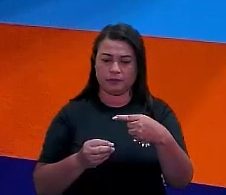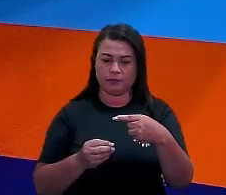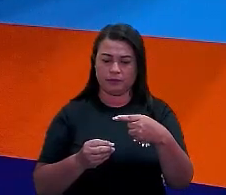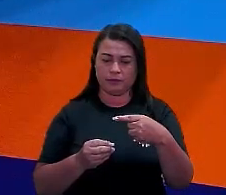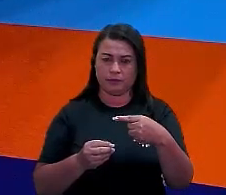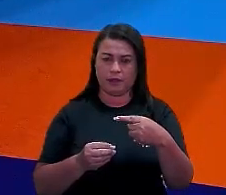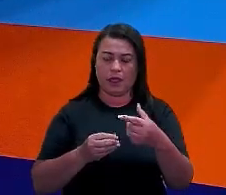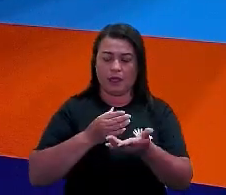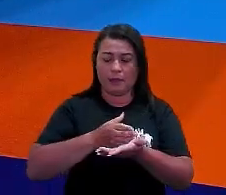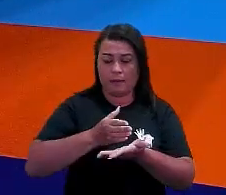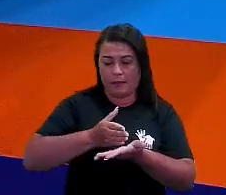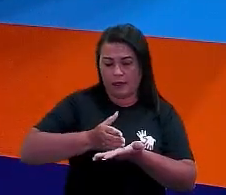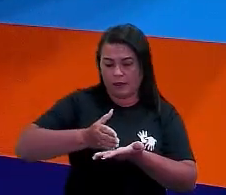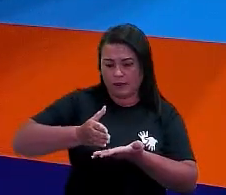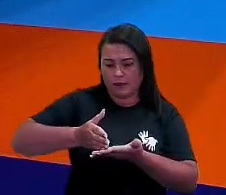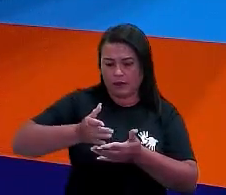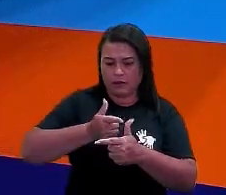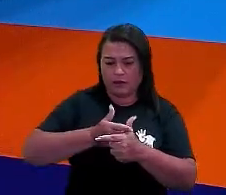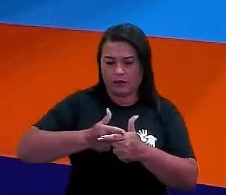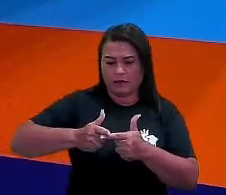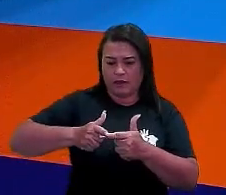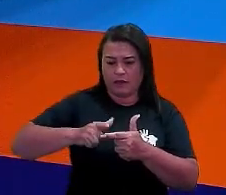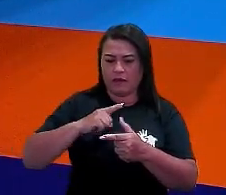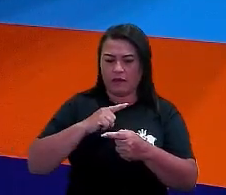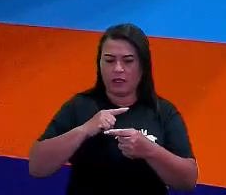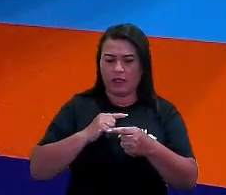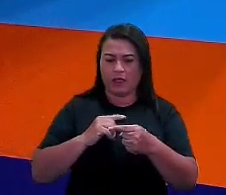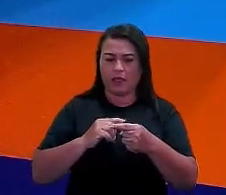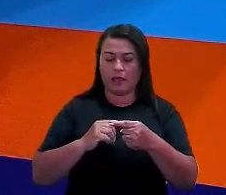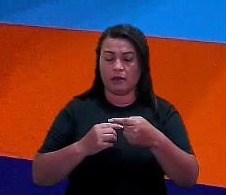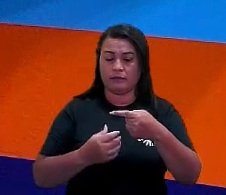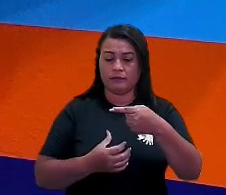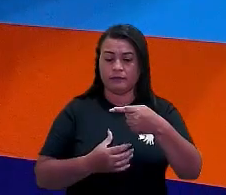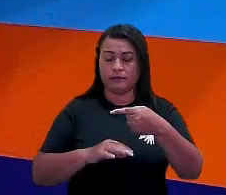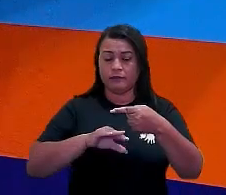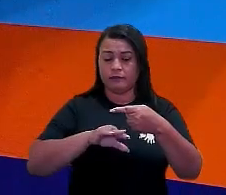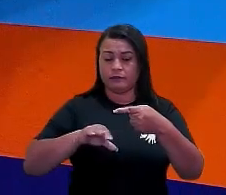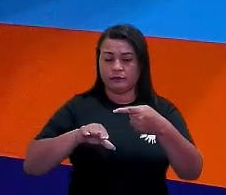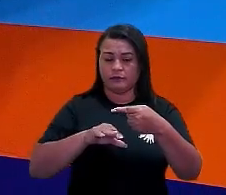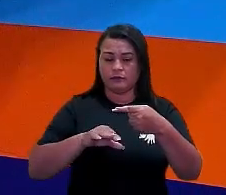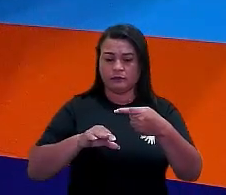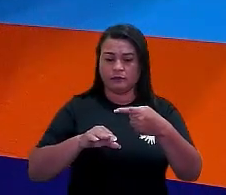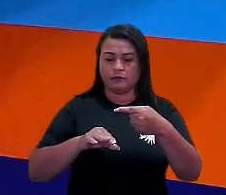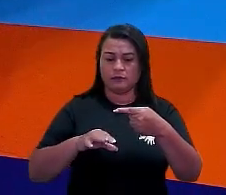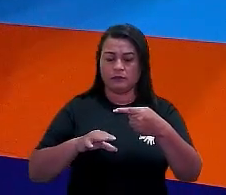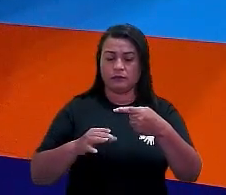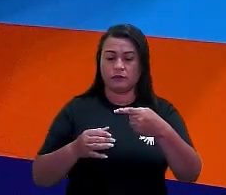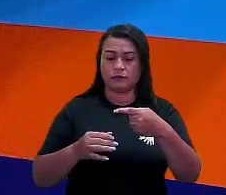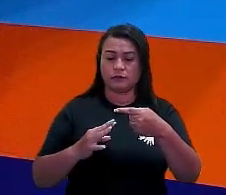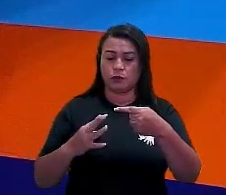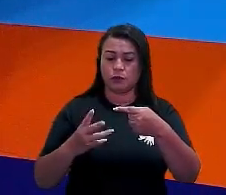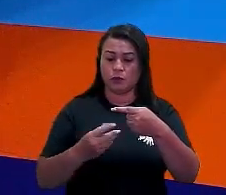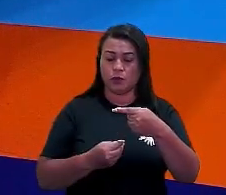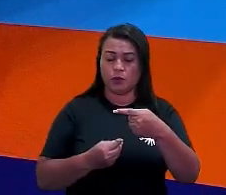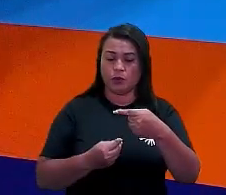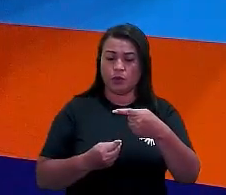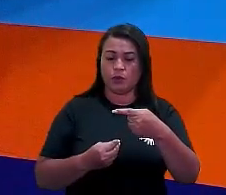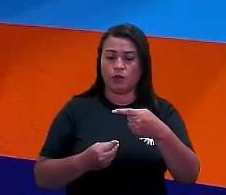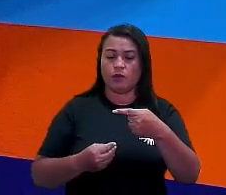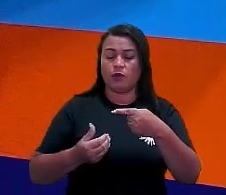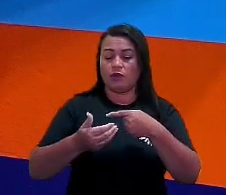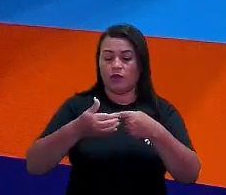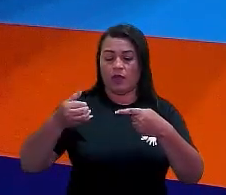cada pedacinho do todo que foi dividido vai ficar aqui. E a parte que eu quero saber, que eu quero considerar, fica